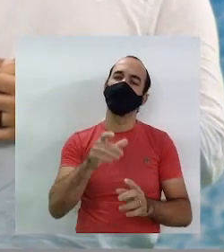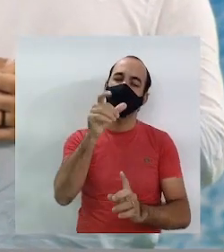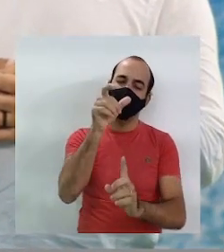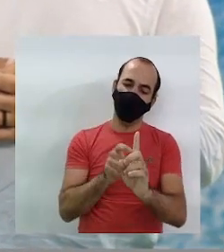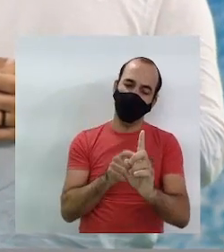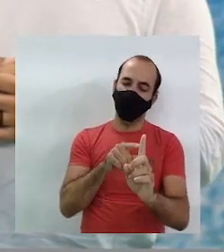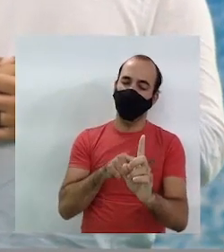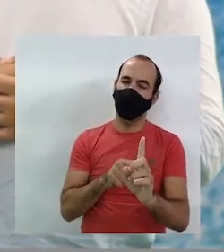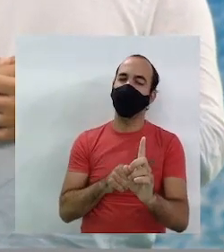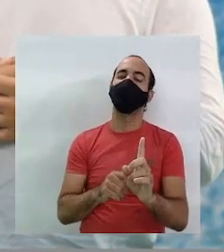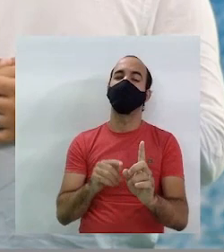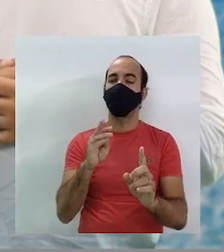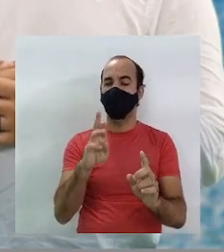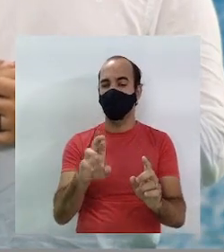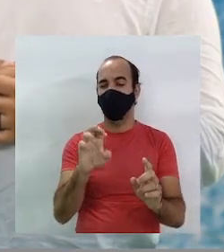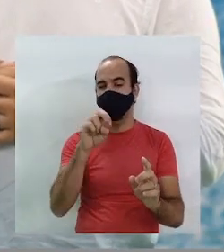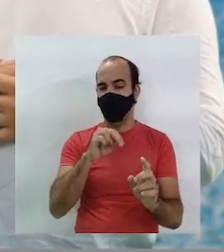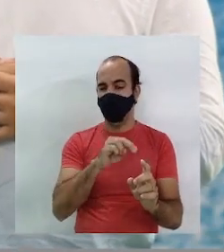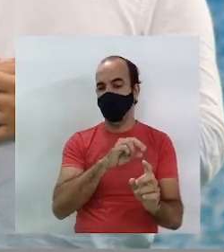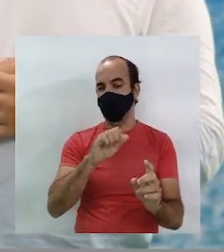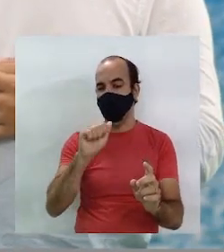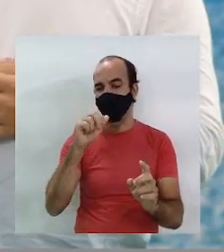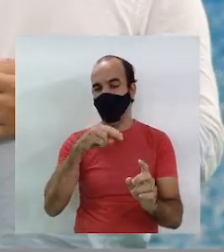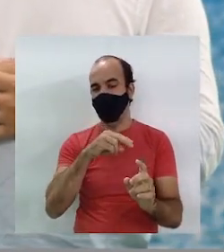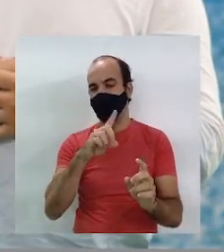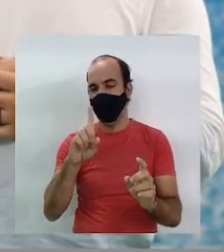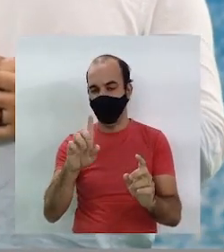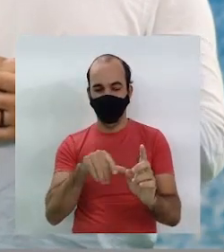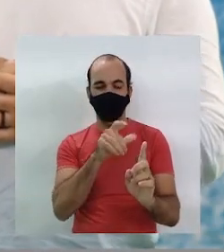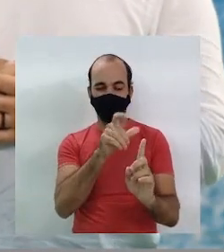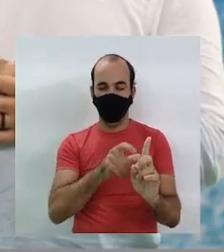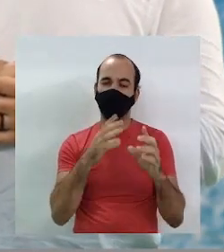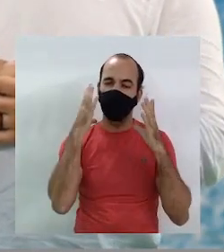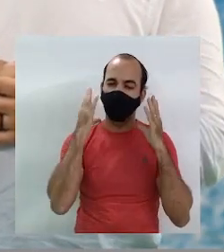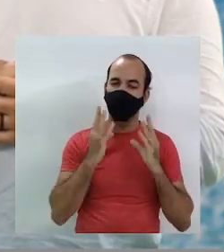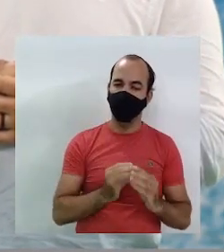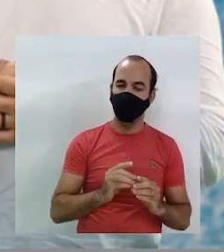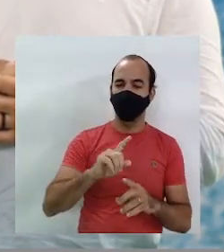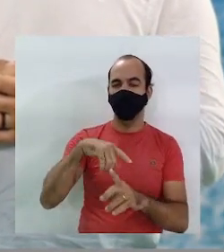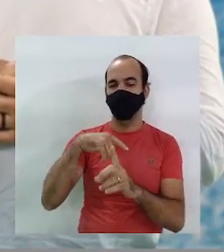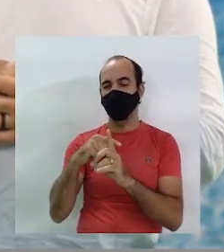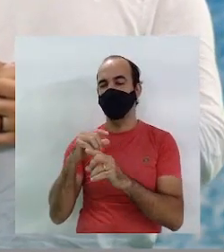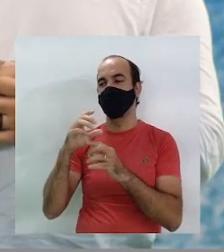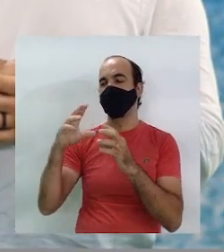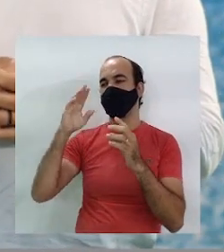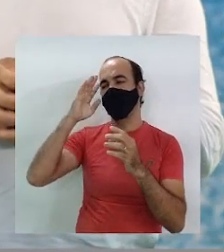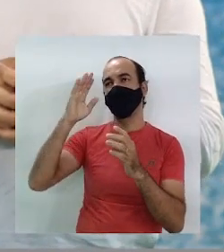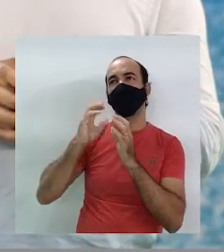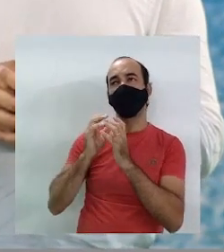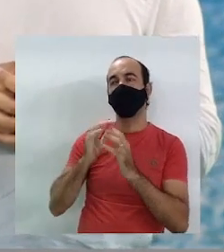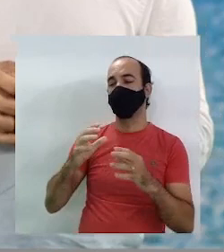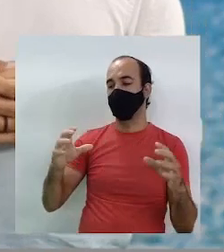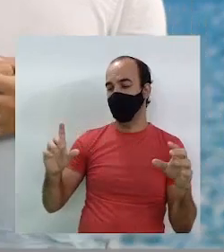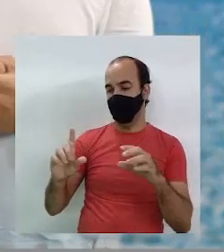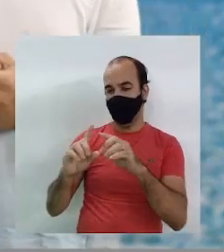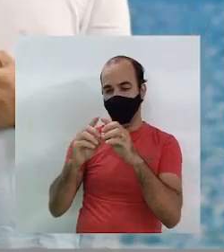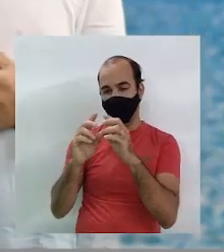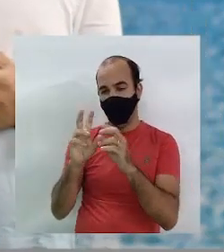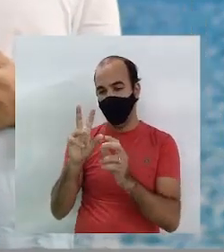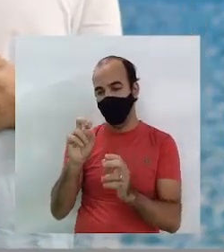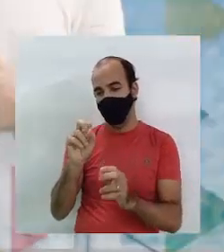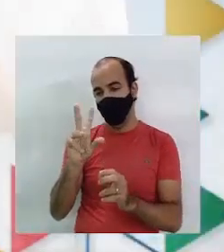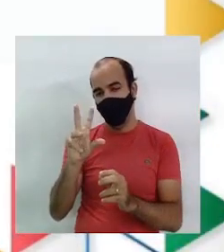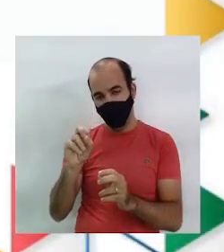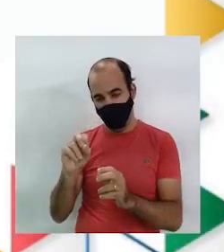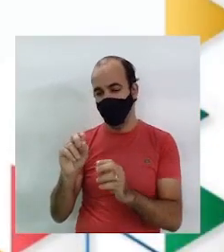do ovo, isso me traz o seguinte ponto. Que tal o nosso estudante fazer uma reflexão, ver a escultura e observar o que